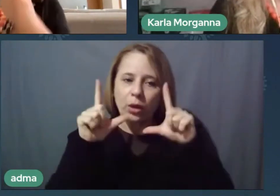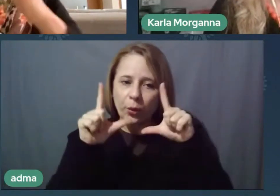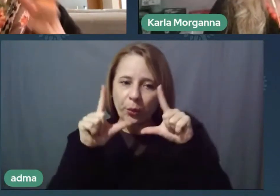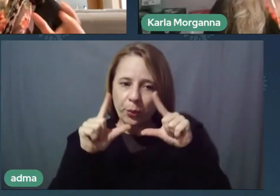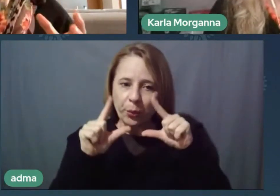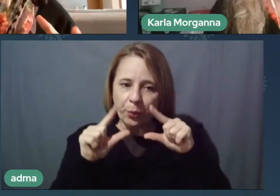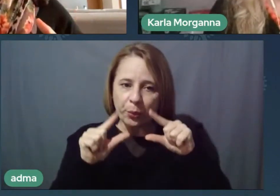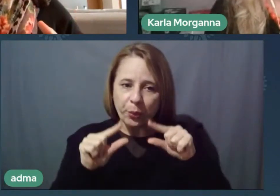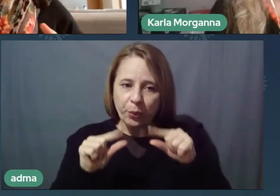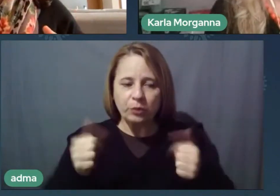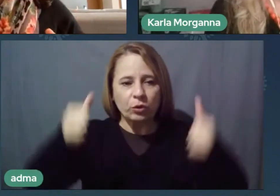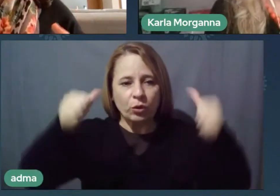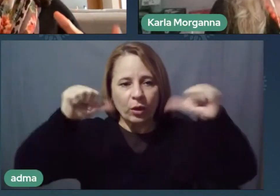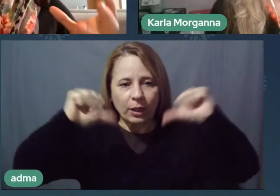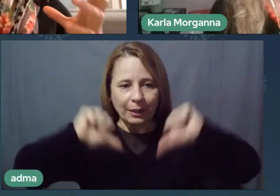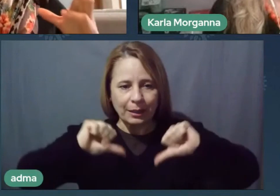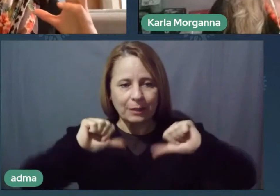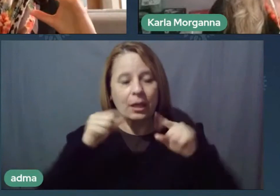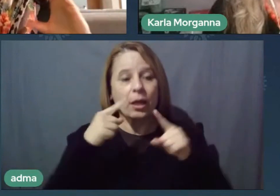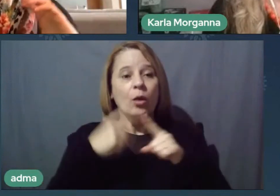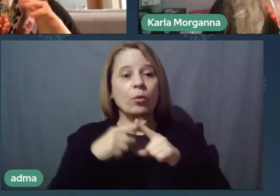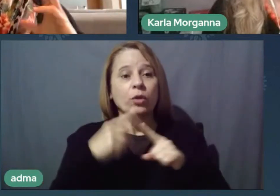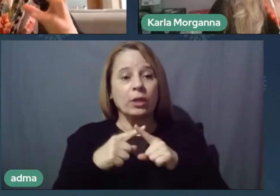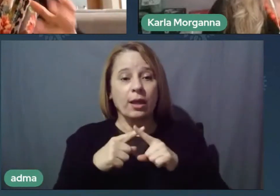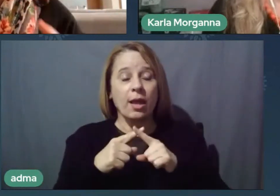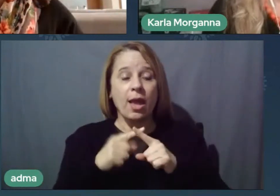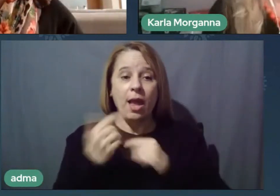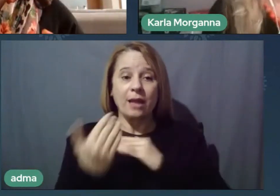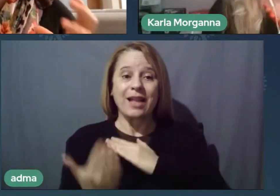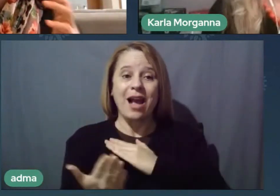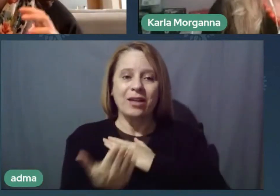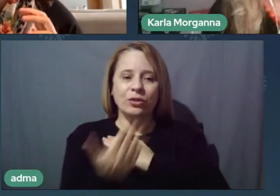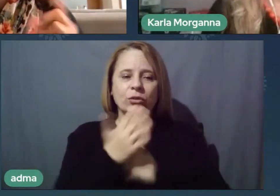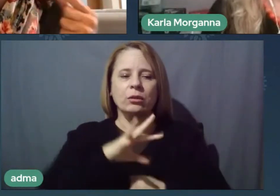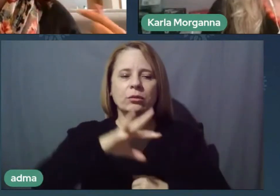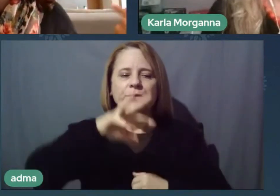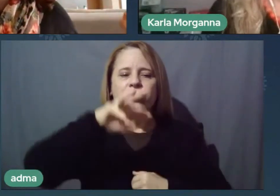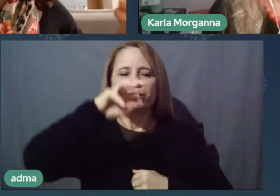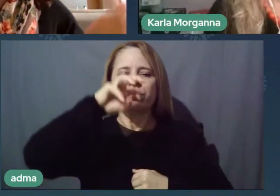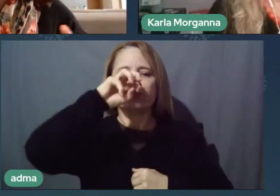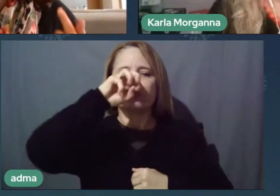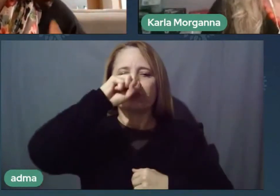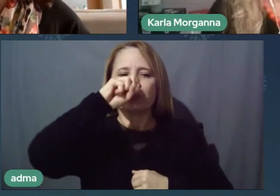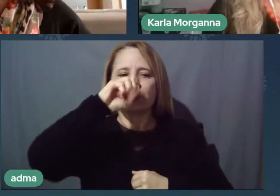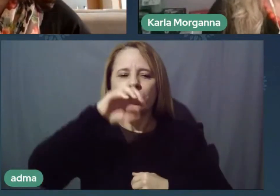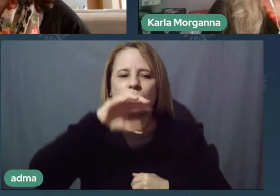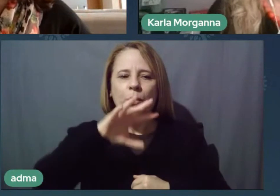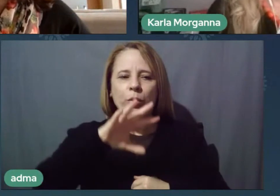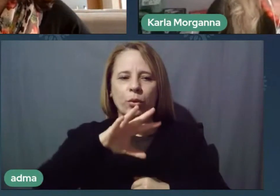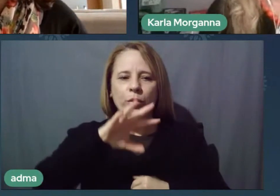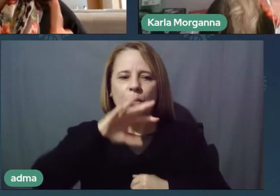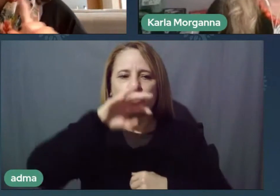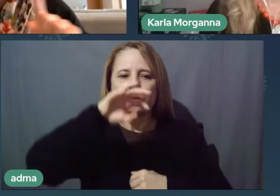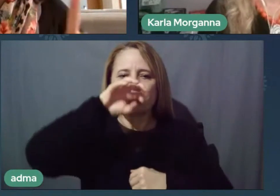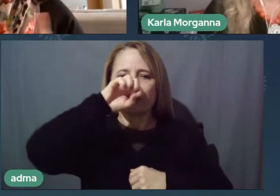crise, porque ao mesmo tempo que elas estão favorecendo a respiração adequada, elas também estão fazendo exercício